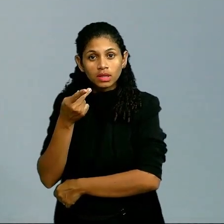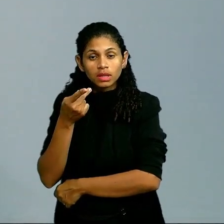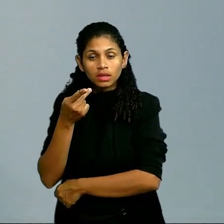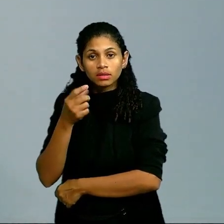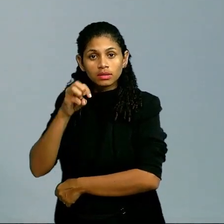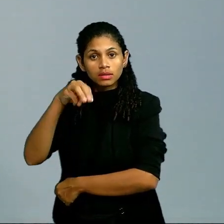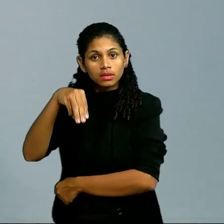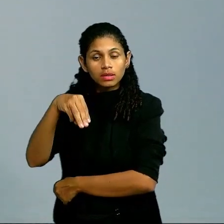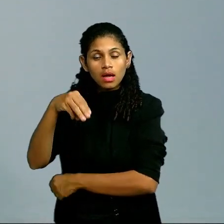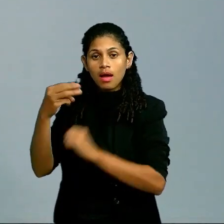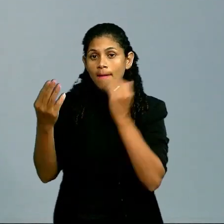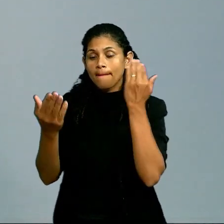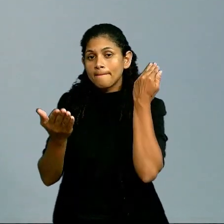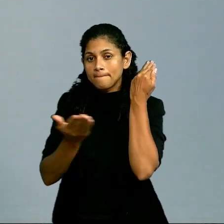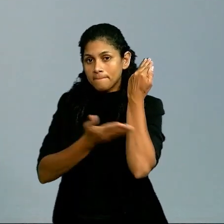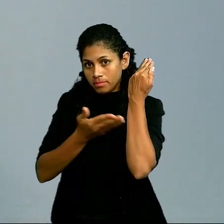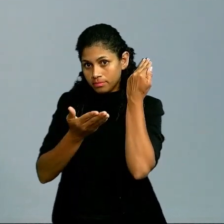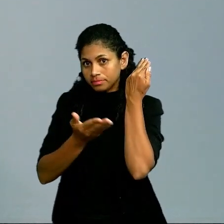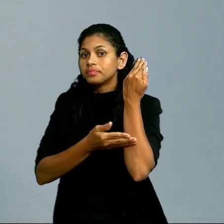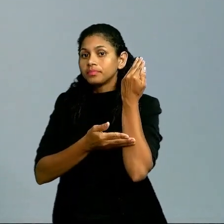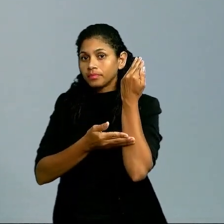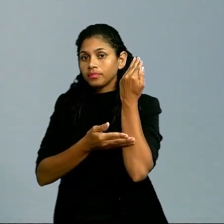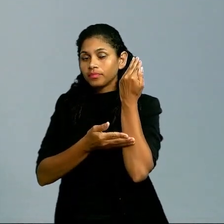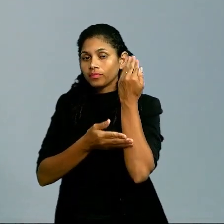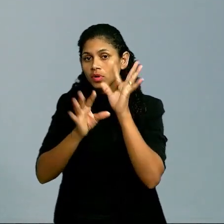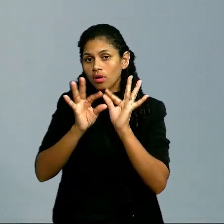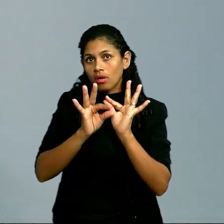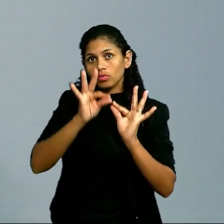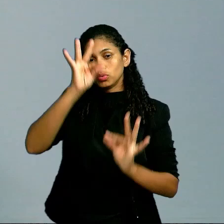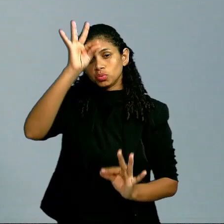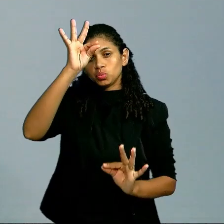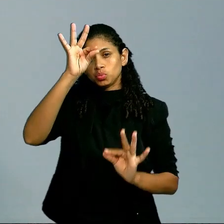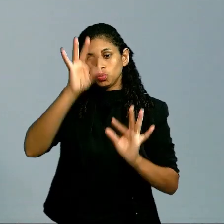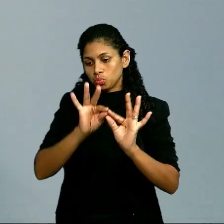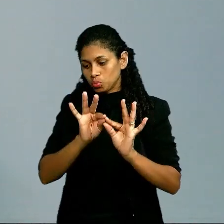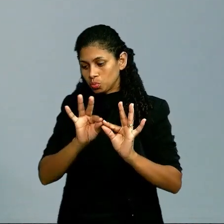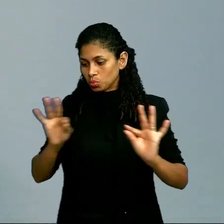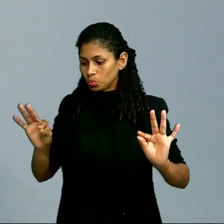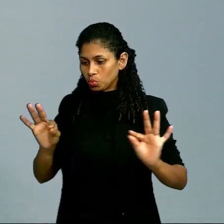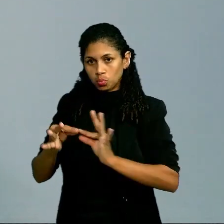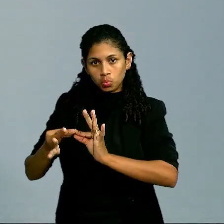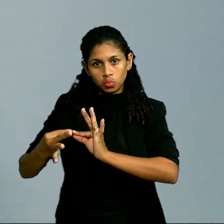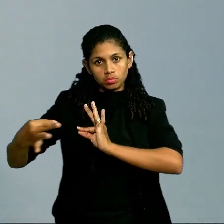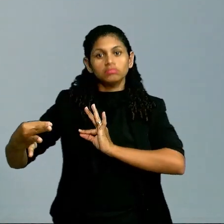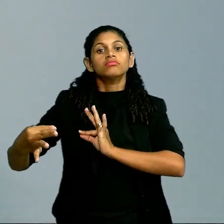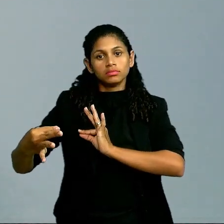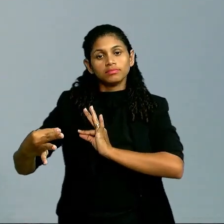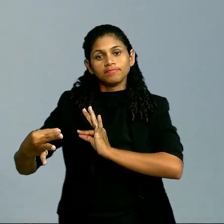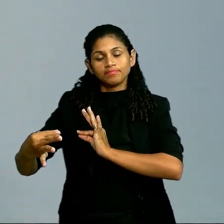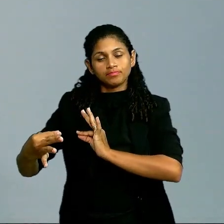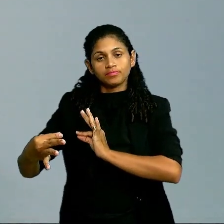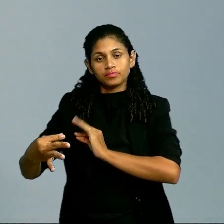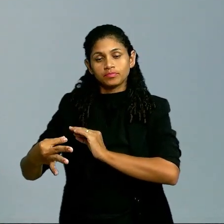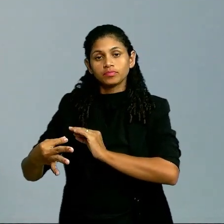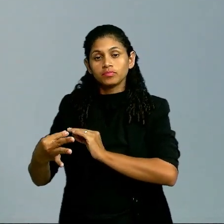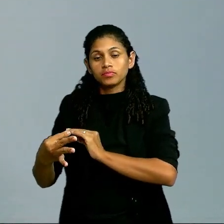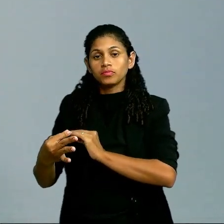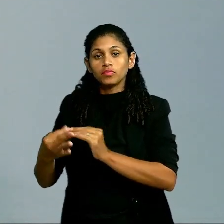A altura, a largura, tá? Essa parte toda aí, ela vai trabalhar em